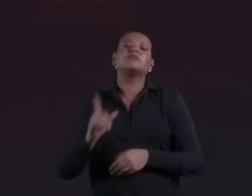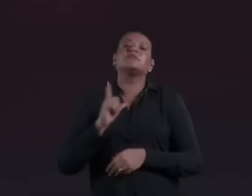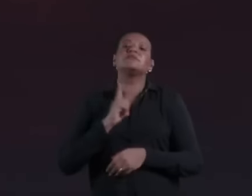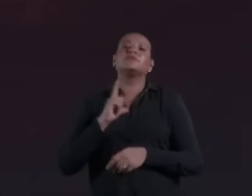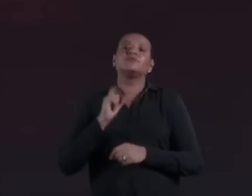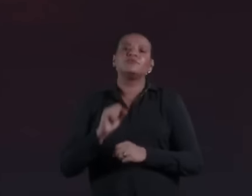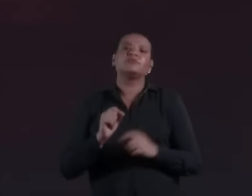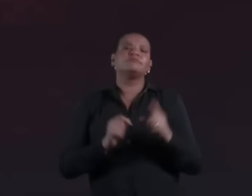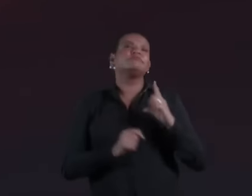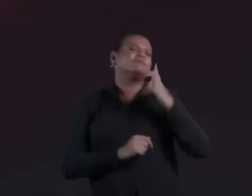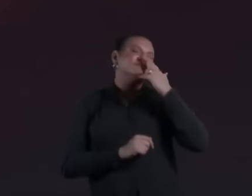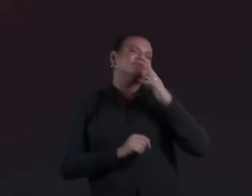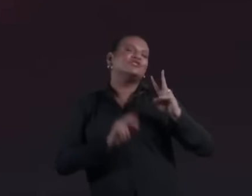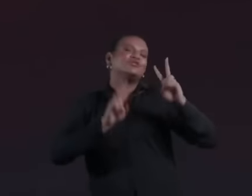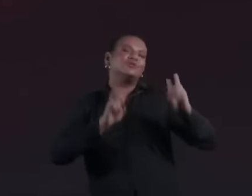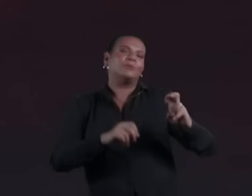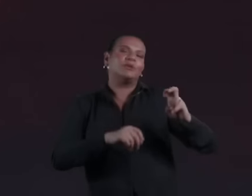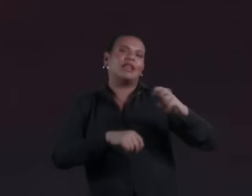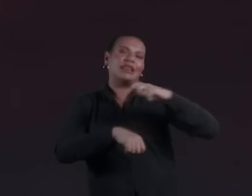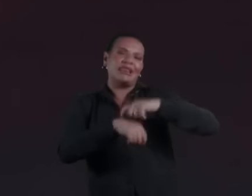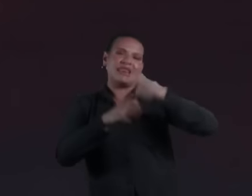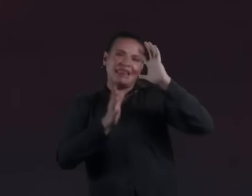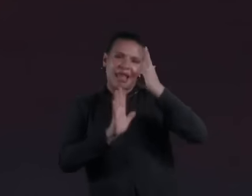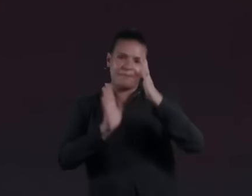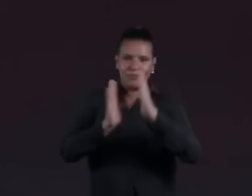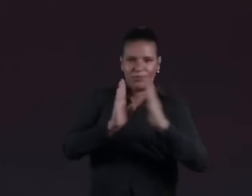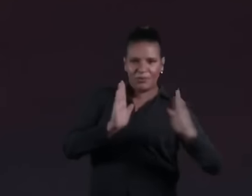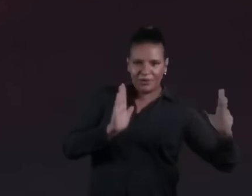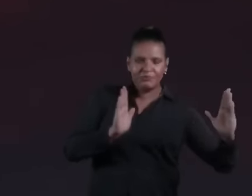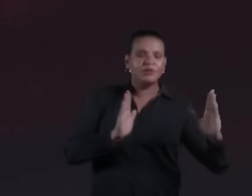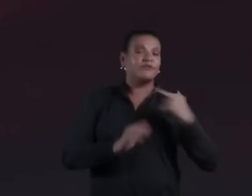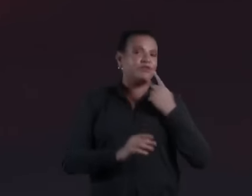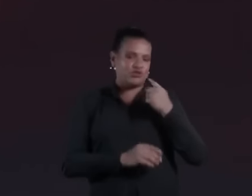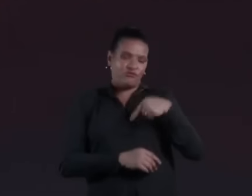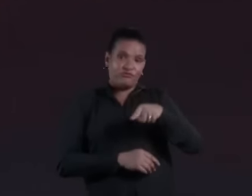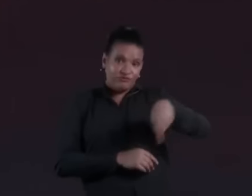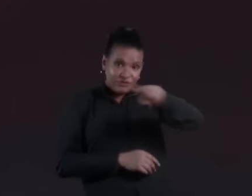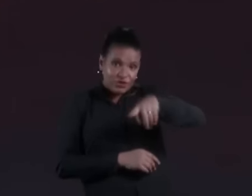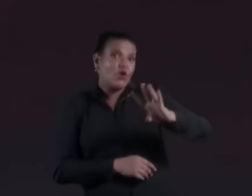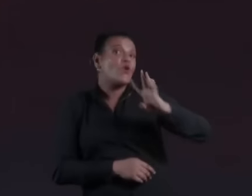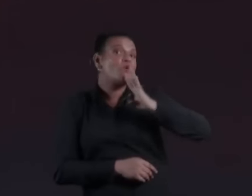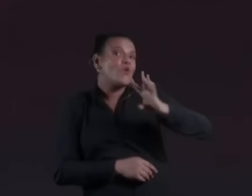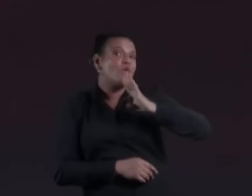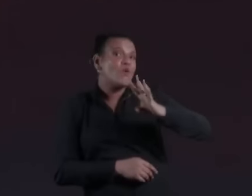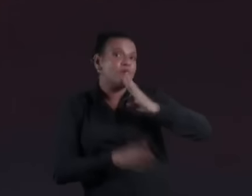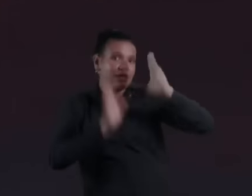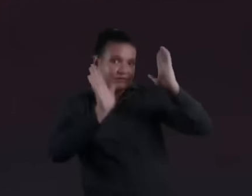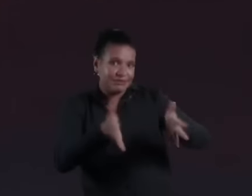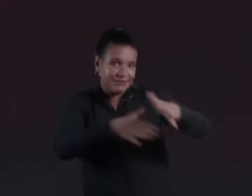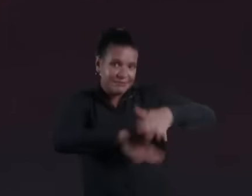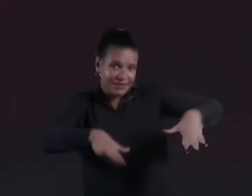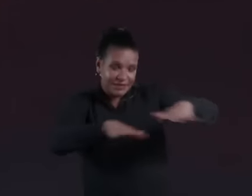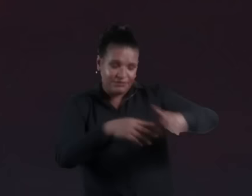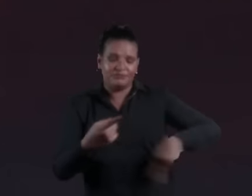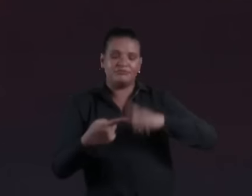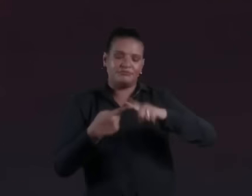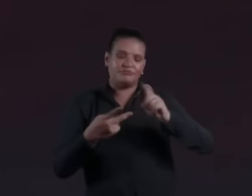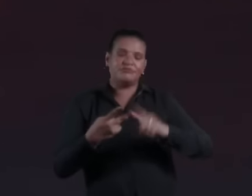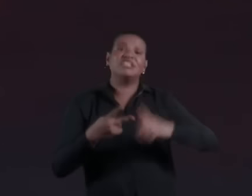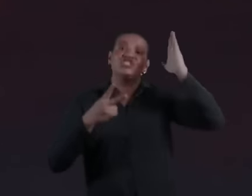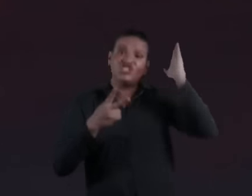ao tempo ele fala conheceis o tempo diga tempo depois ele diz já é hora